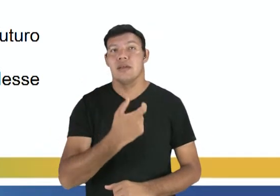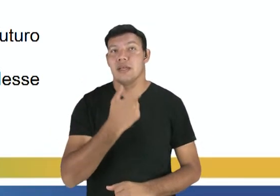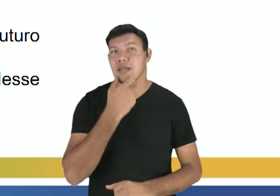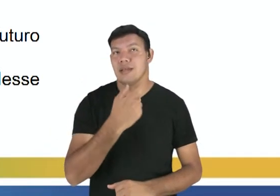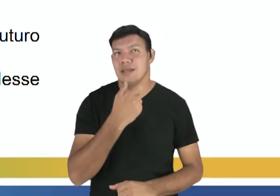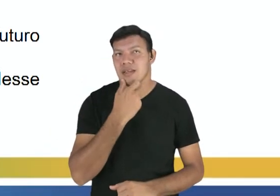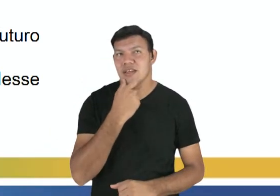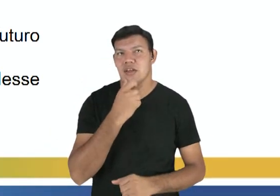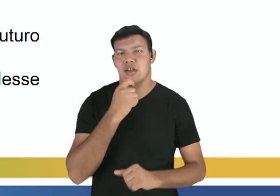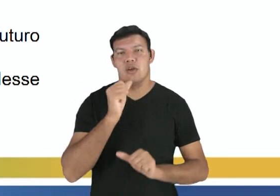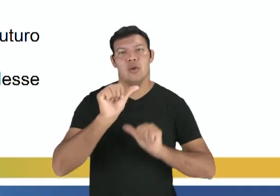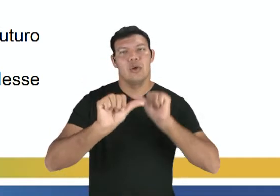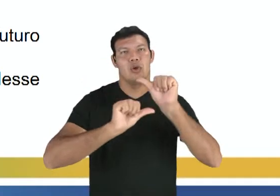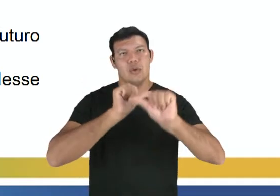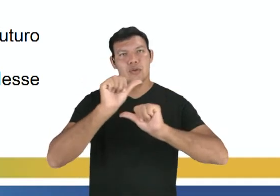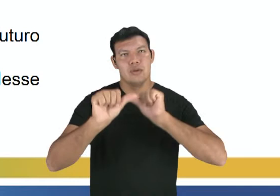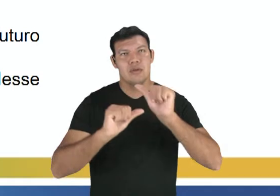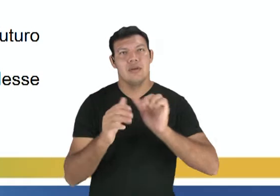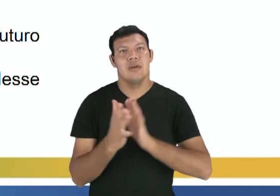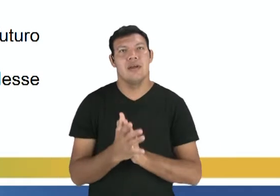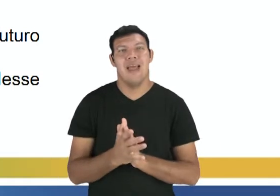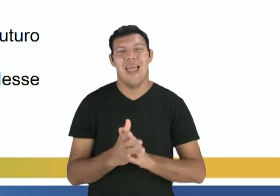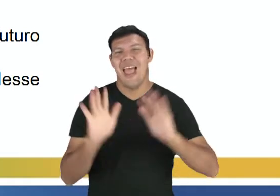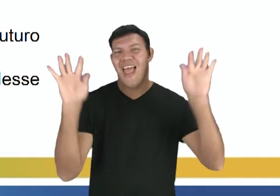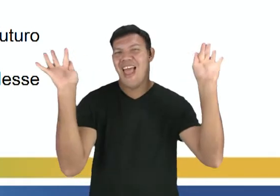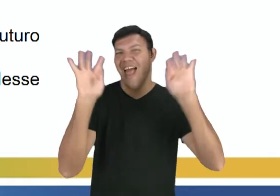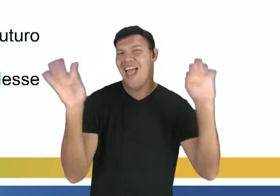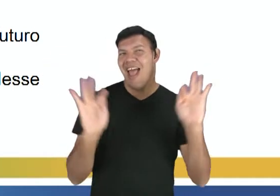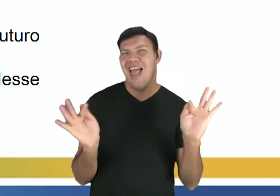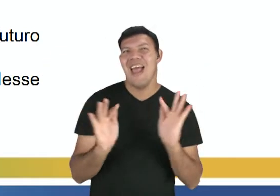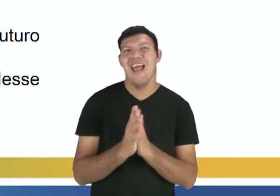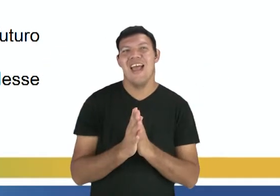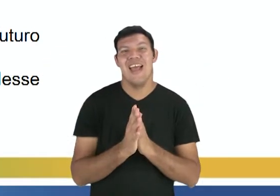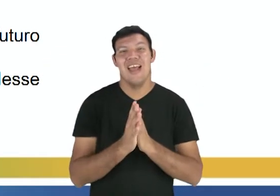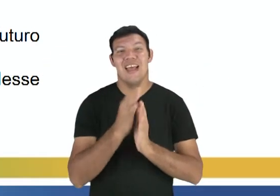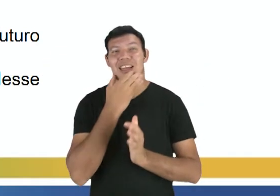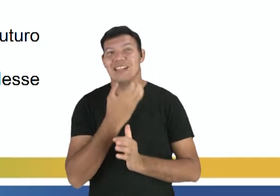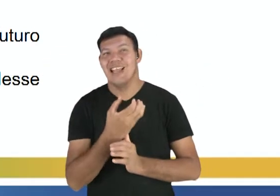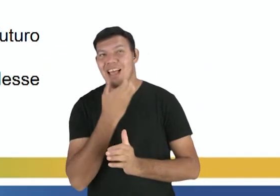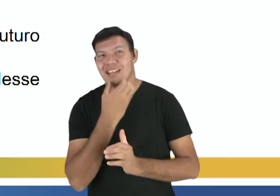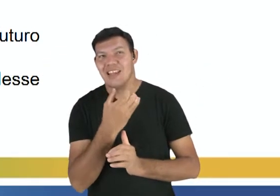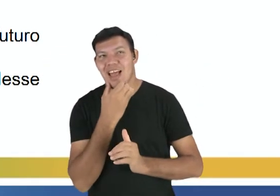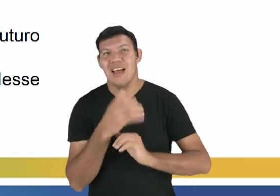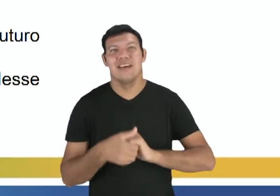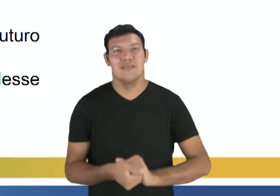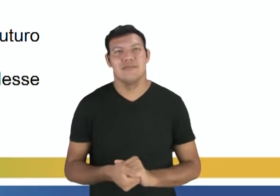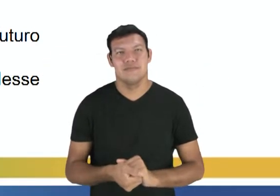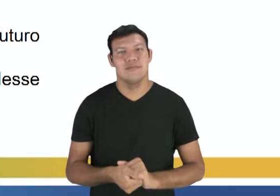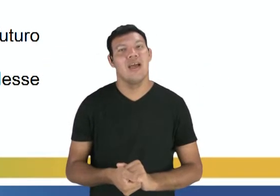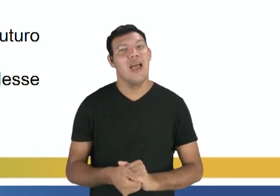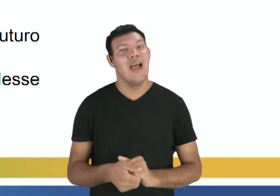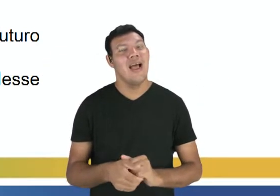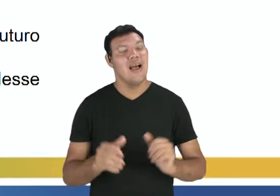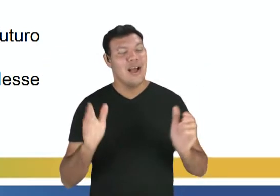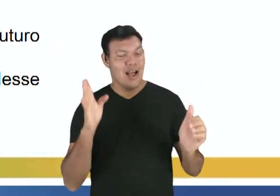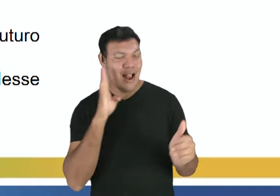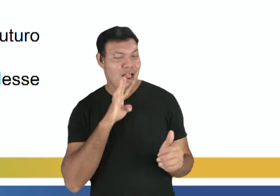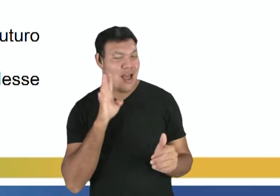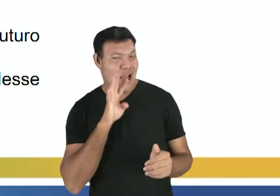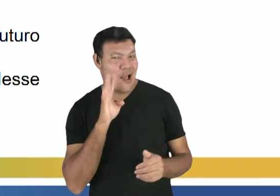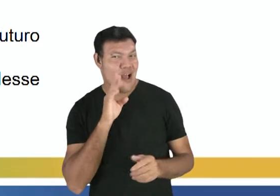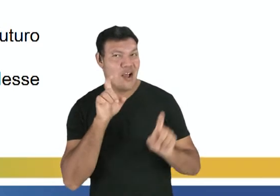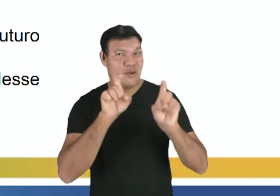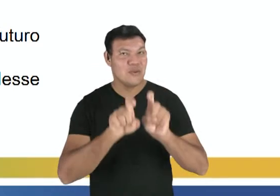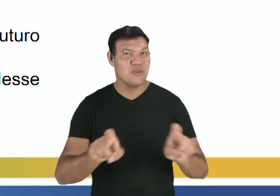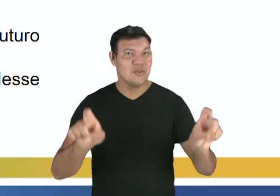mesmo? Porque, né, a tirinha traz aí humor, mas traz aí uma crítica também, que depois que o Pedrinho ele ganhou o computador,